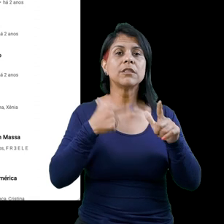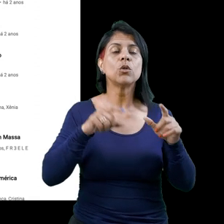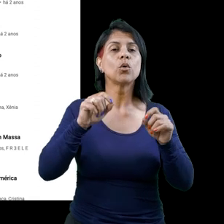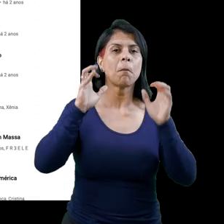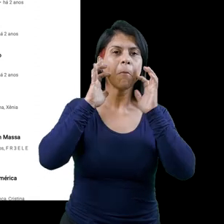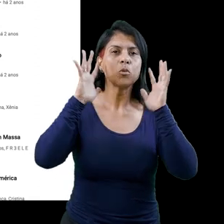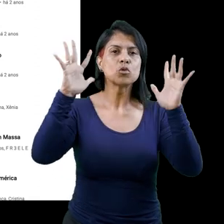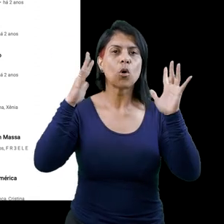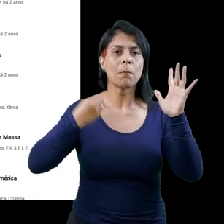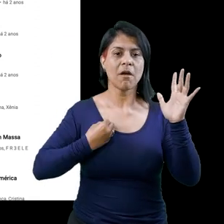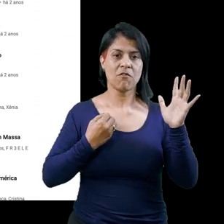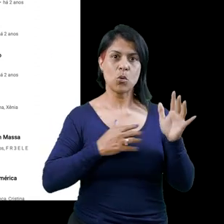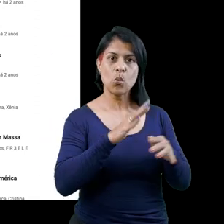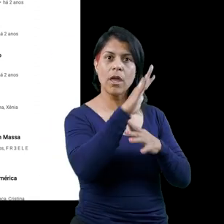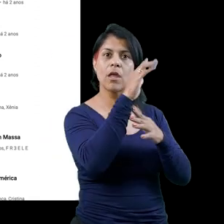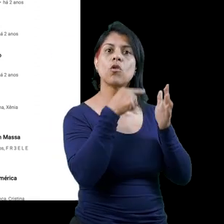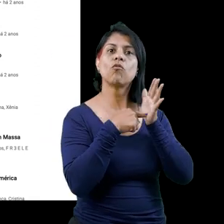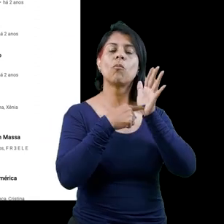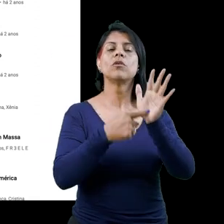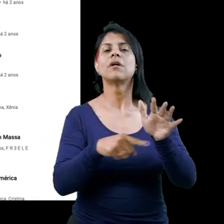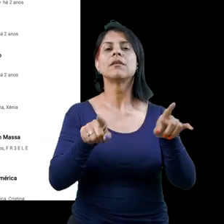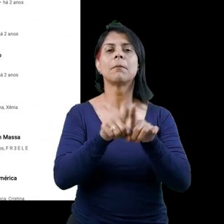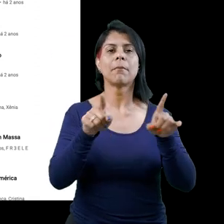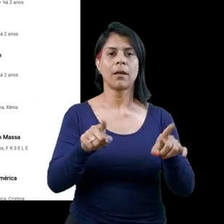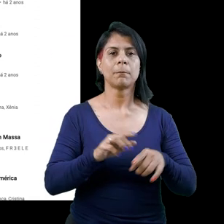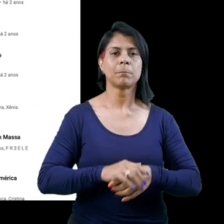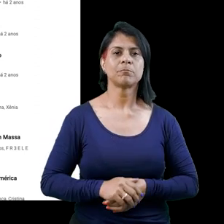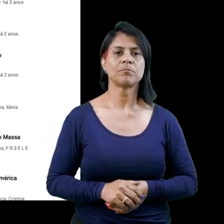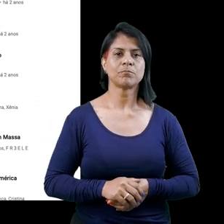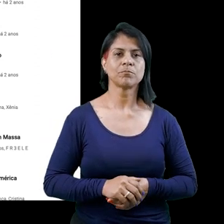pelo gueto, não somos só números. Ligo firme na missão.